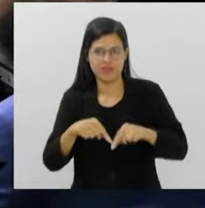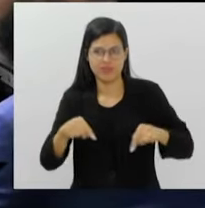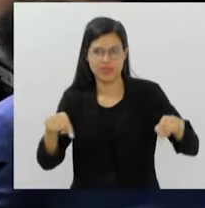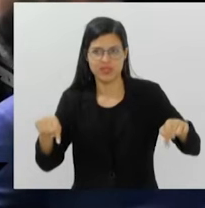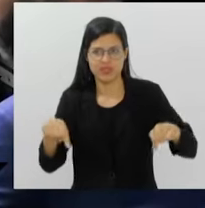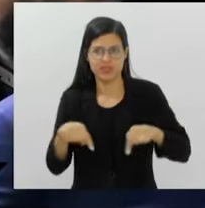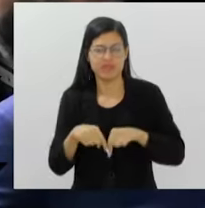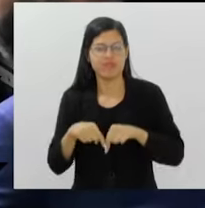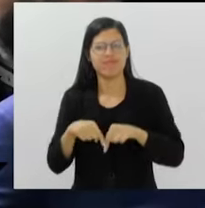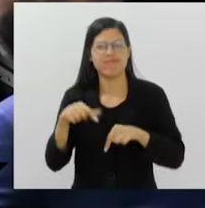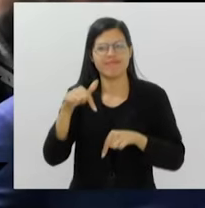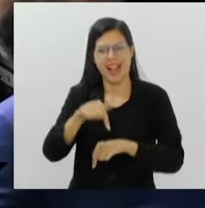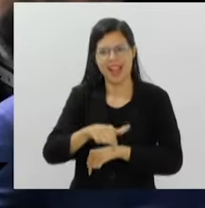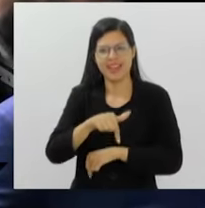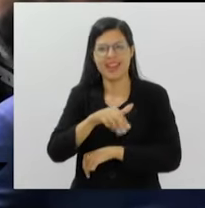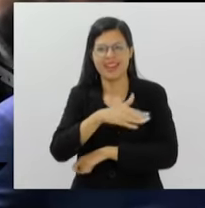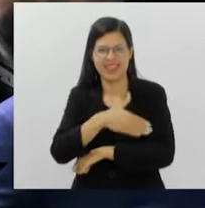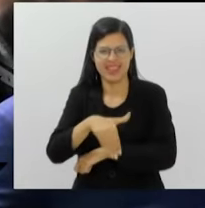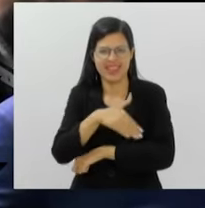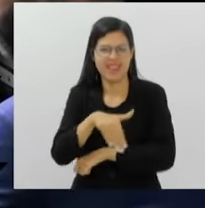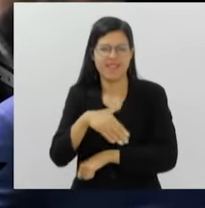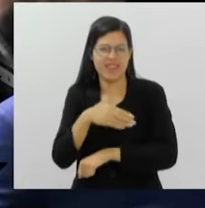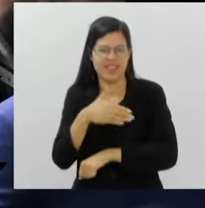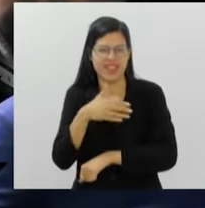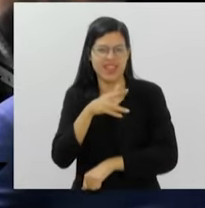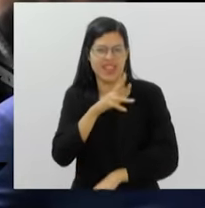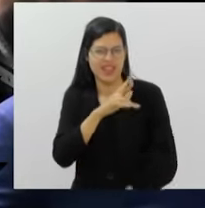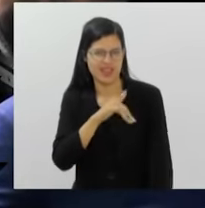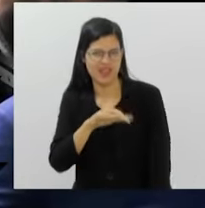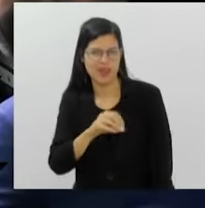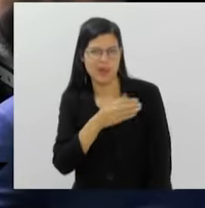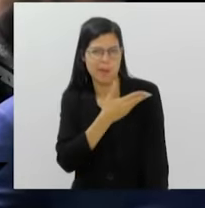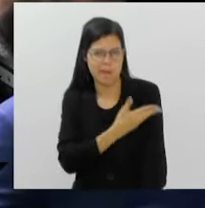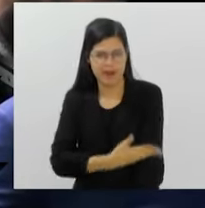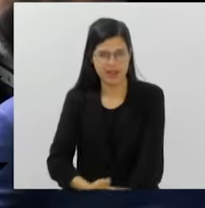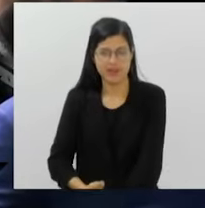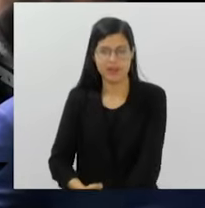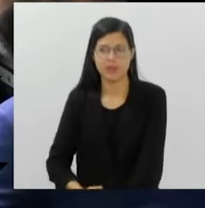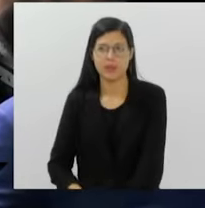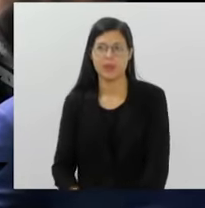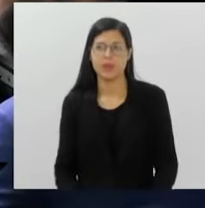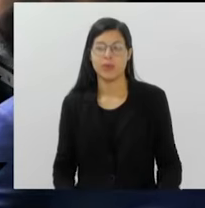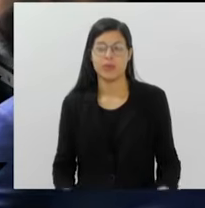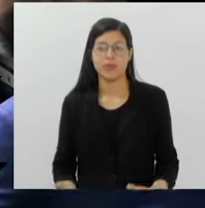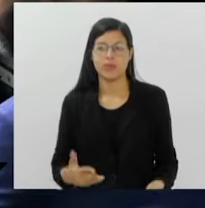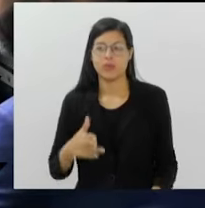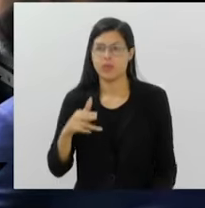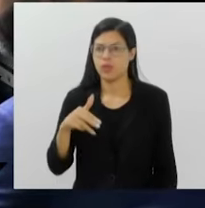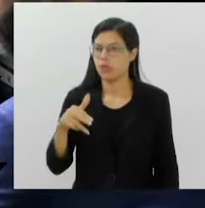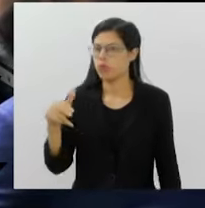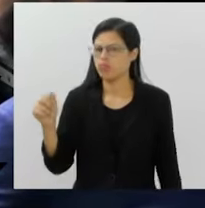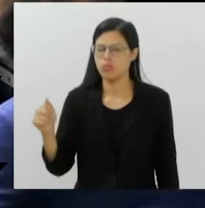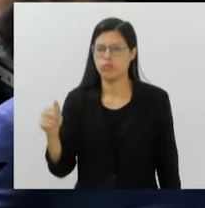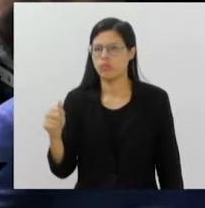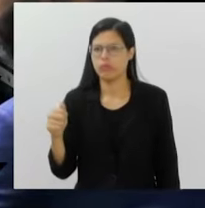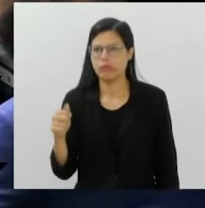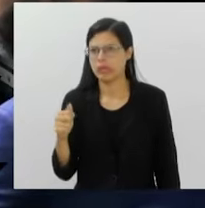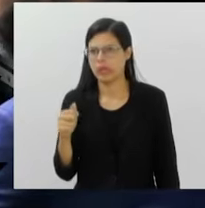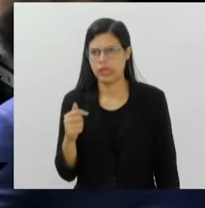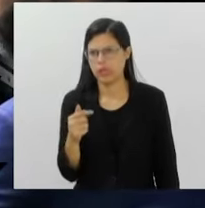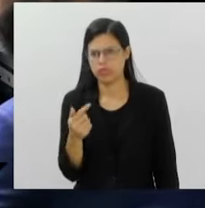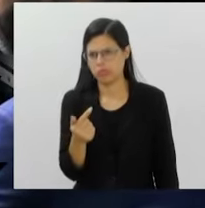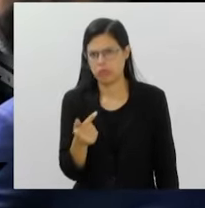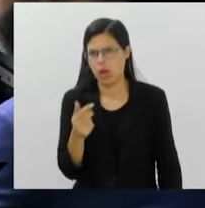Rio Branco. E graças a Deus eu sou um afortunado, professor Zemar, de nunca ter sequer tido um celular